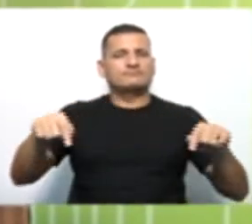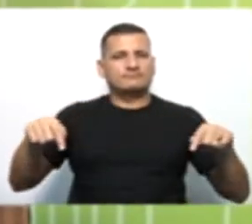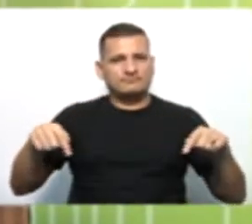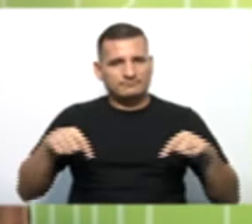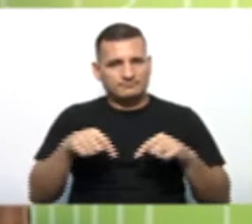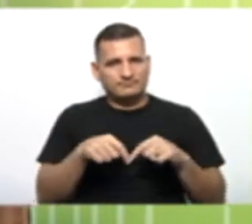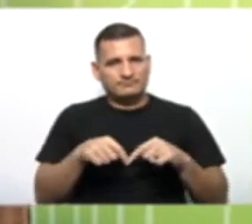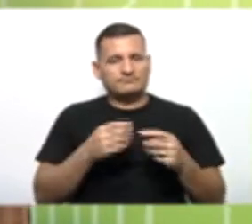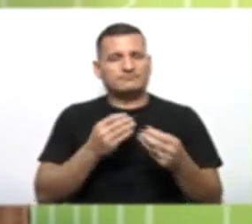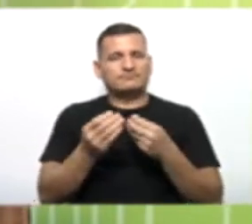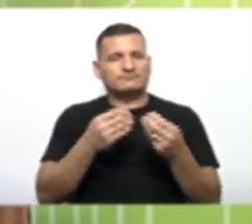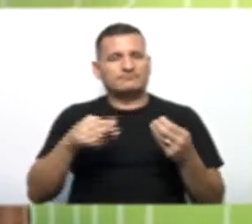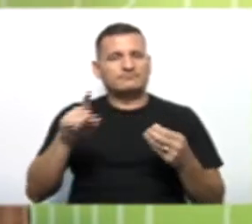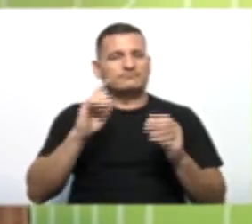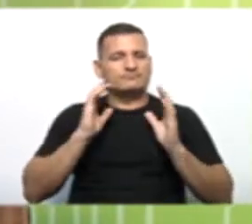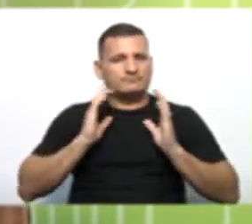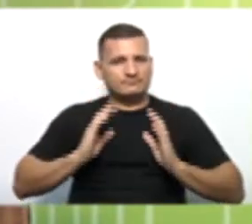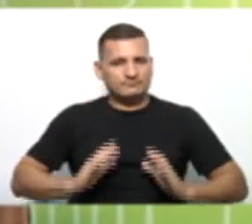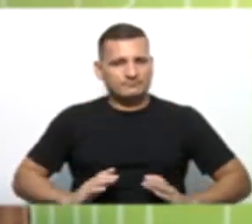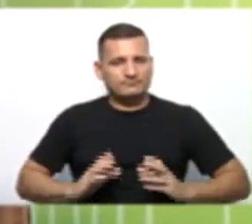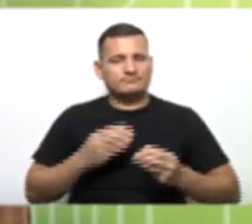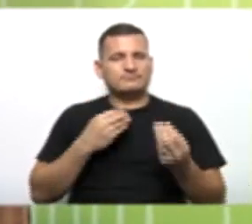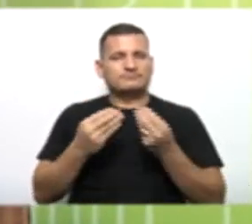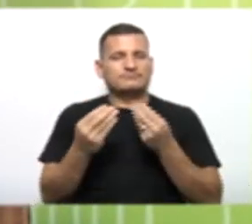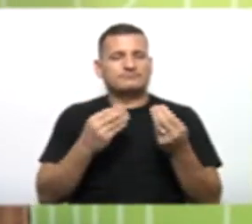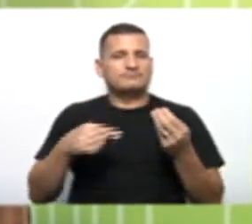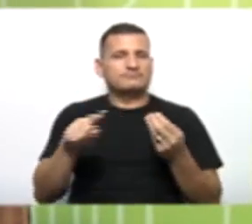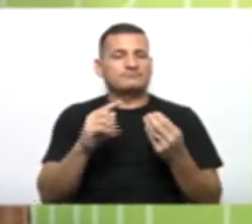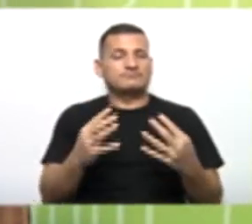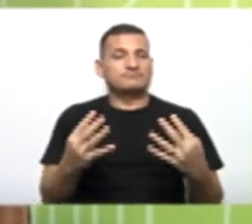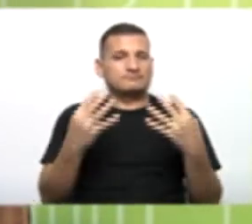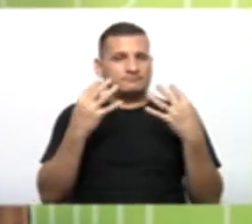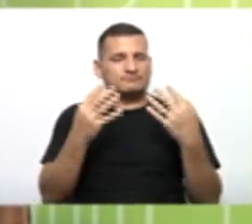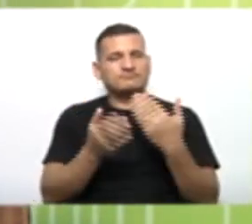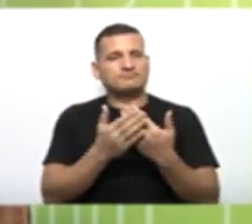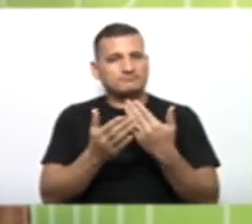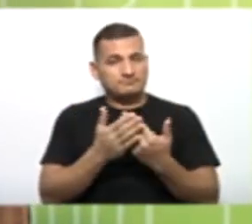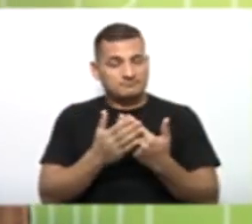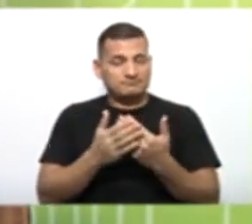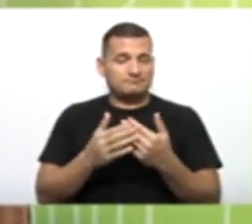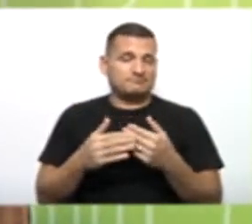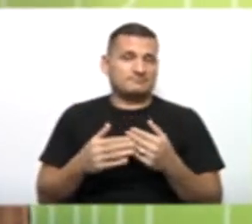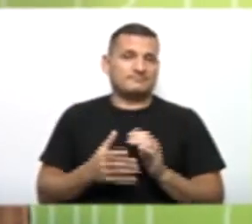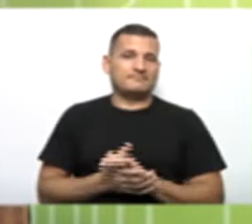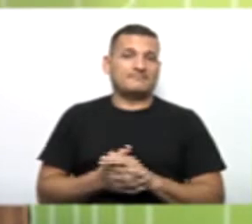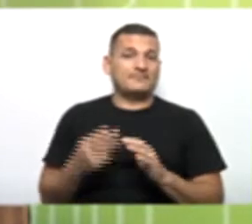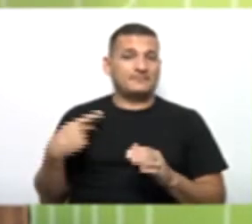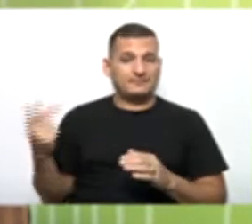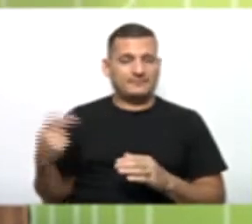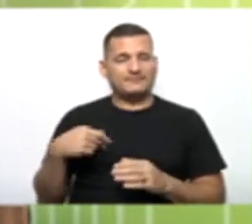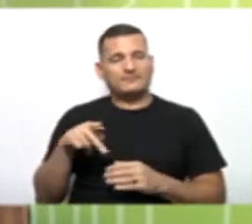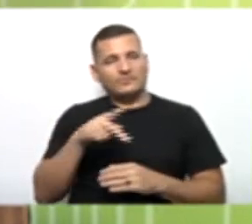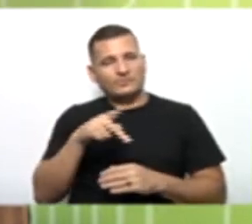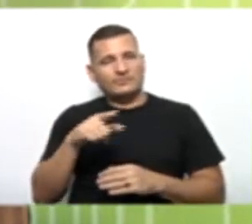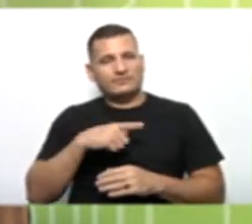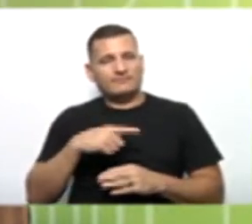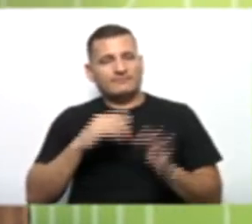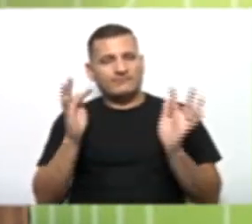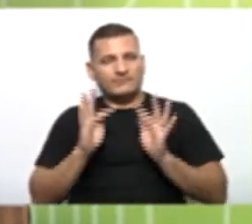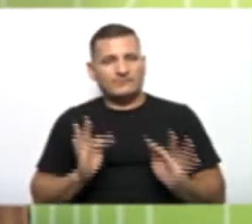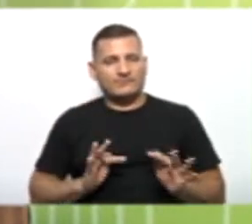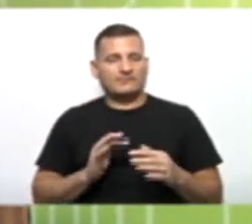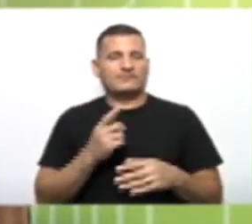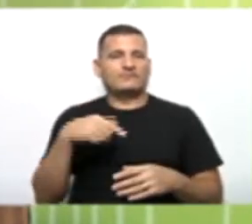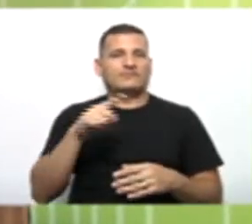a forma como vocês se comportaram a forma como vocês prestaram atenção na aula e isso nos deixa muito felizes né o fato de vocês terem